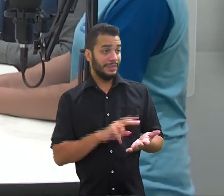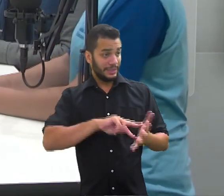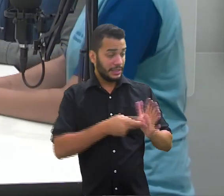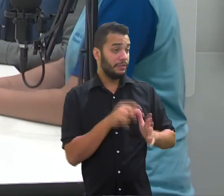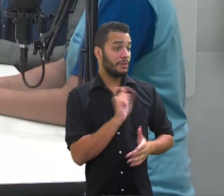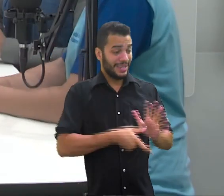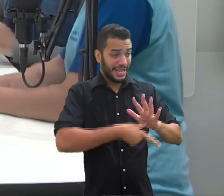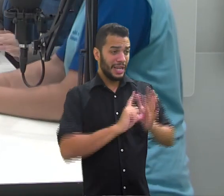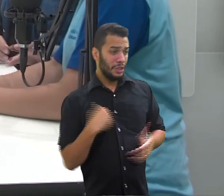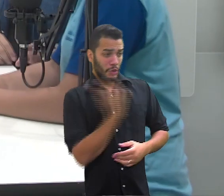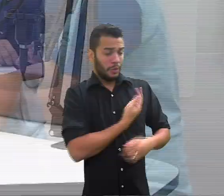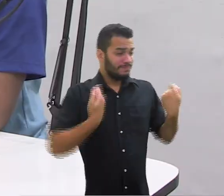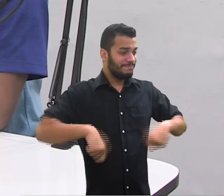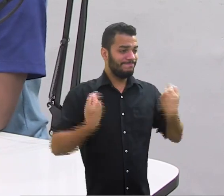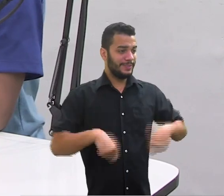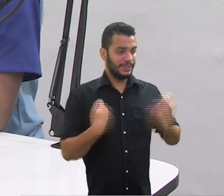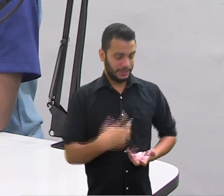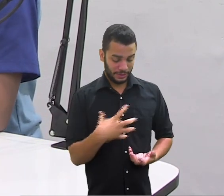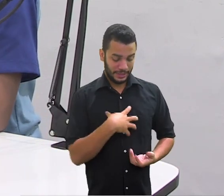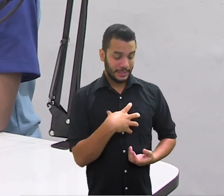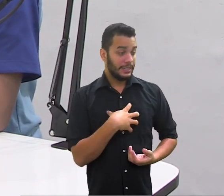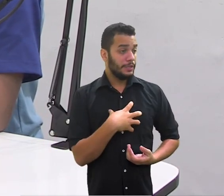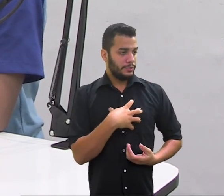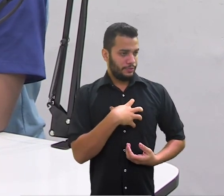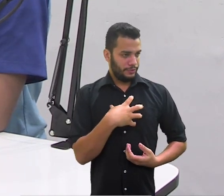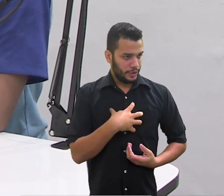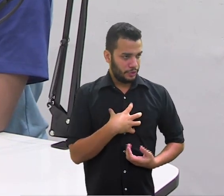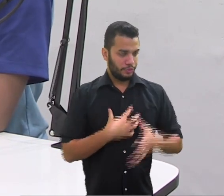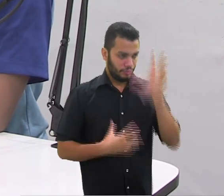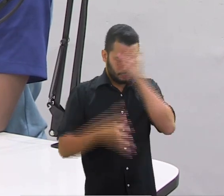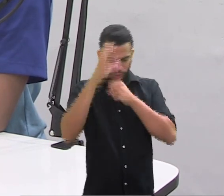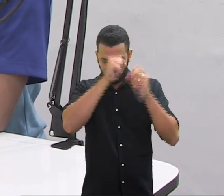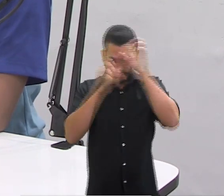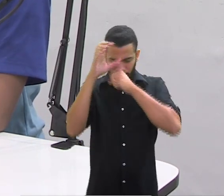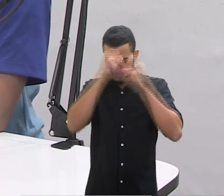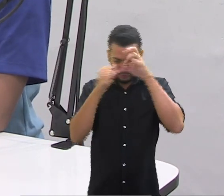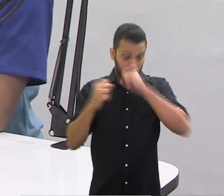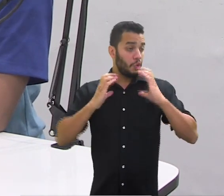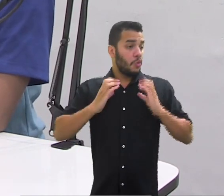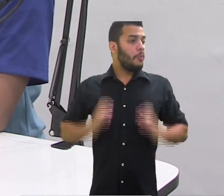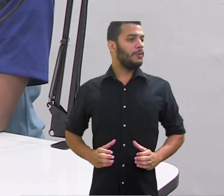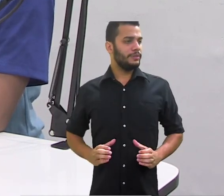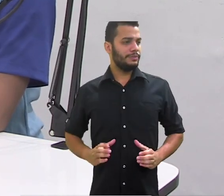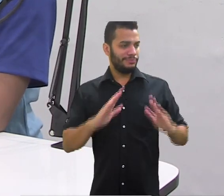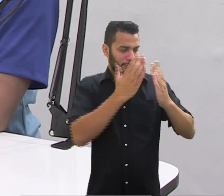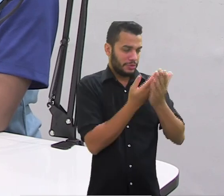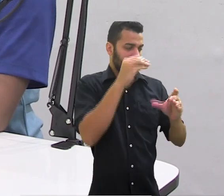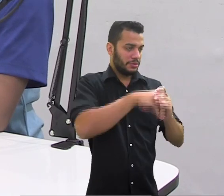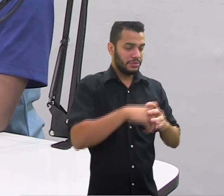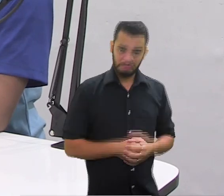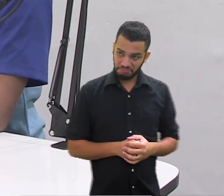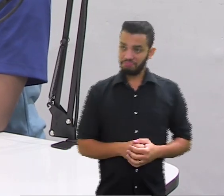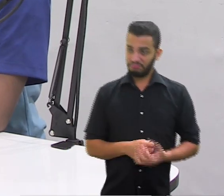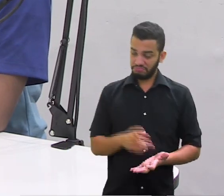parabéns. Excelente. O que eu tenho percebido, Kimberly, não sei se você vai concordar comigo, se já ouviu alguém falando isso, é